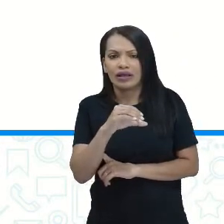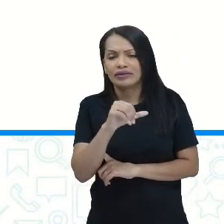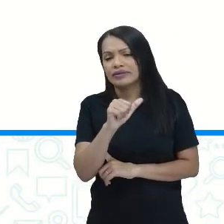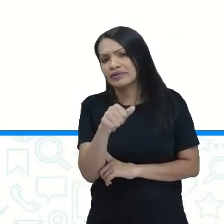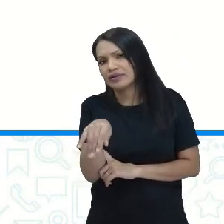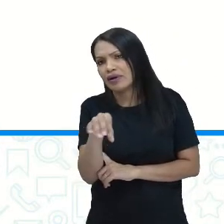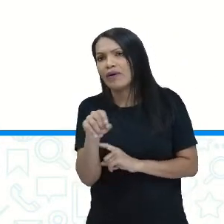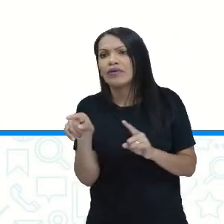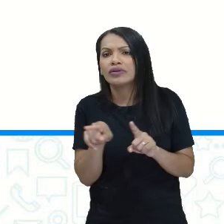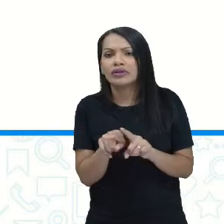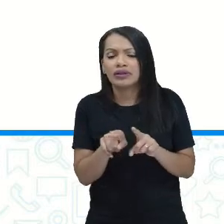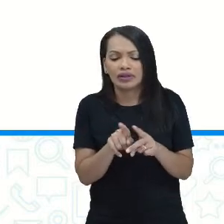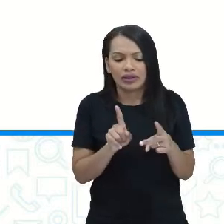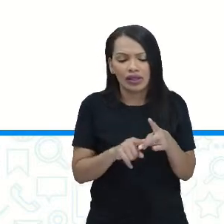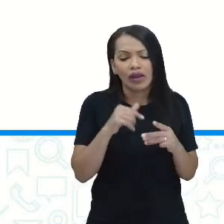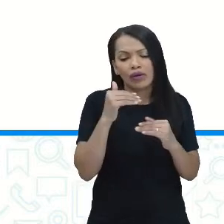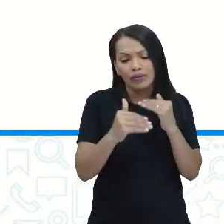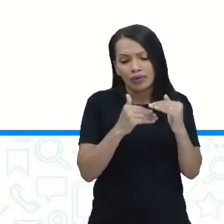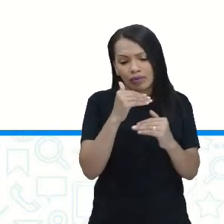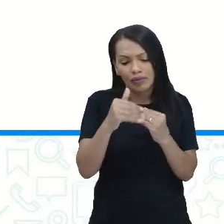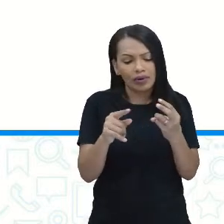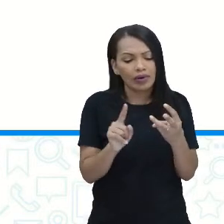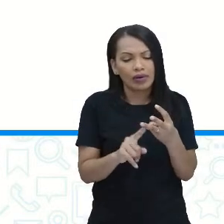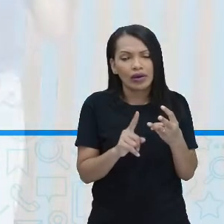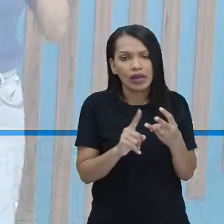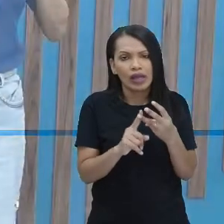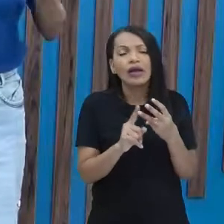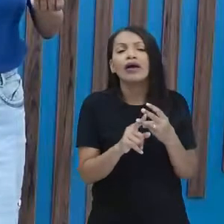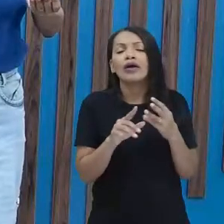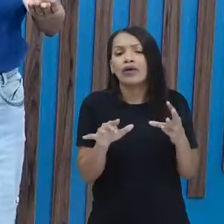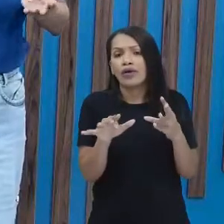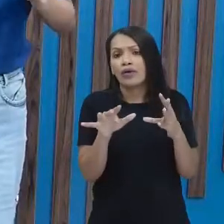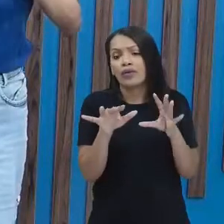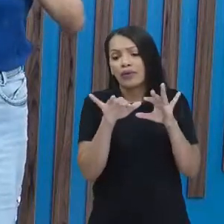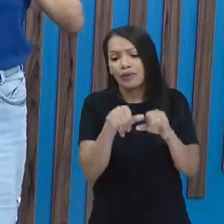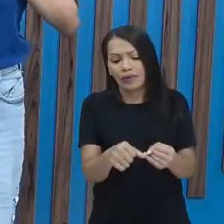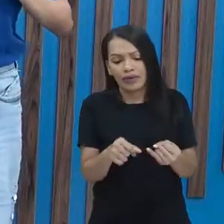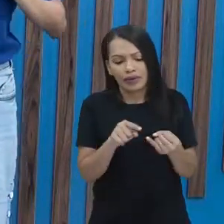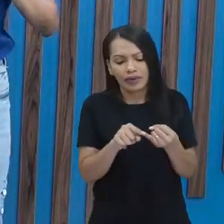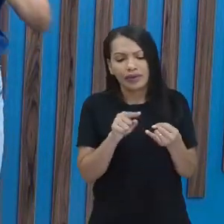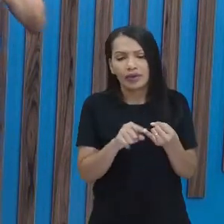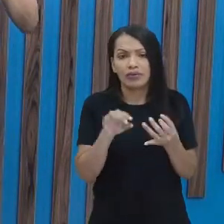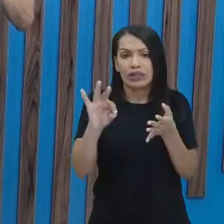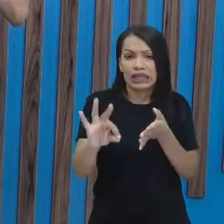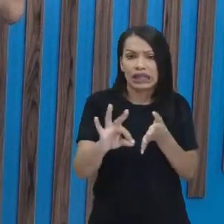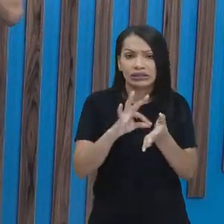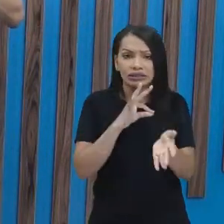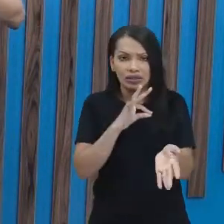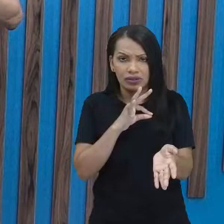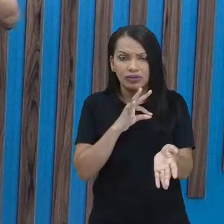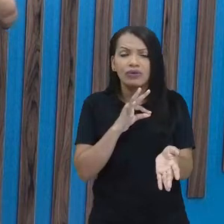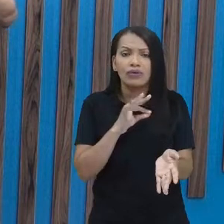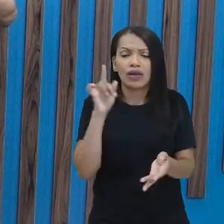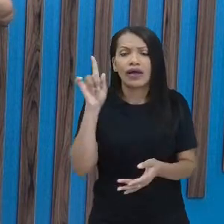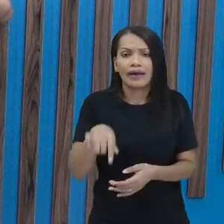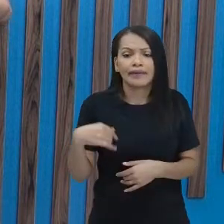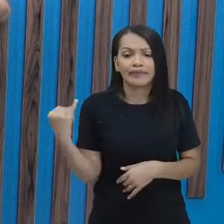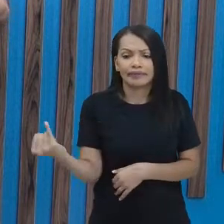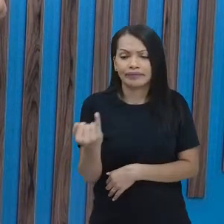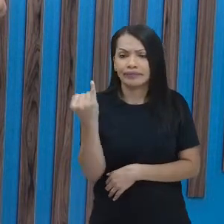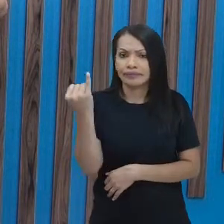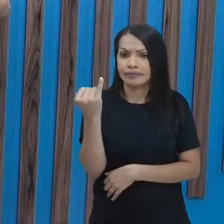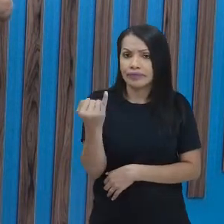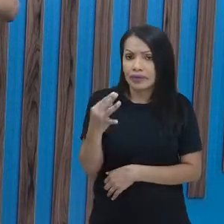tinha a despedida e ela também tinha a assinatura, tá? Então, é importante a gente conhecer